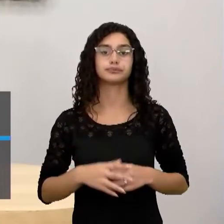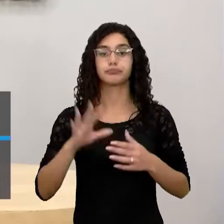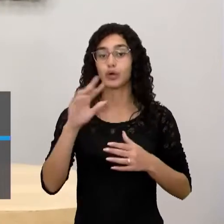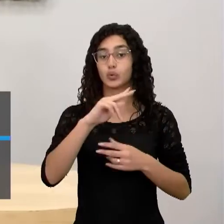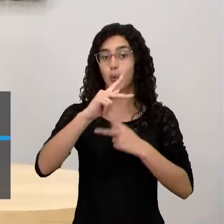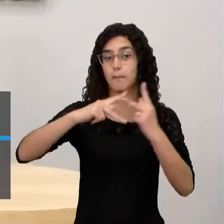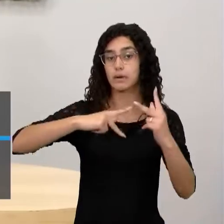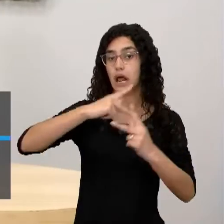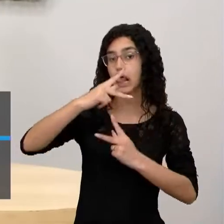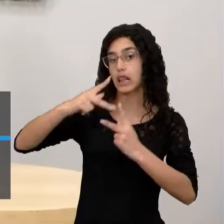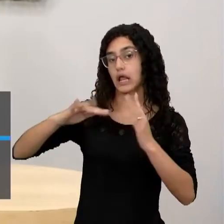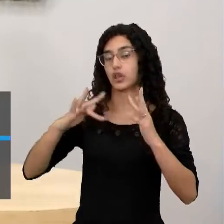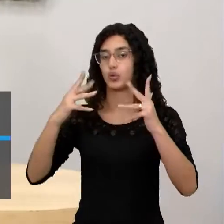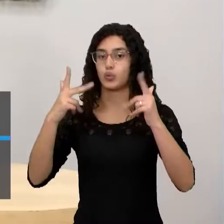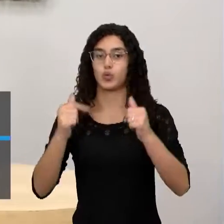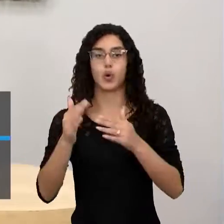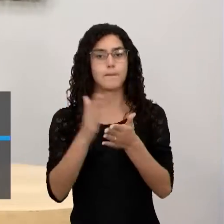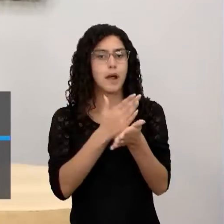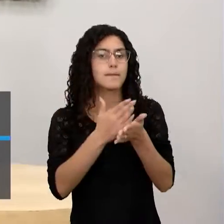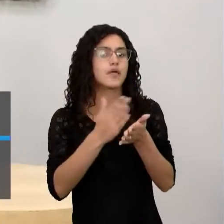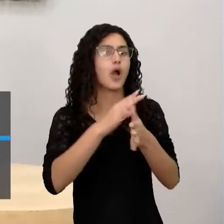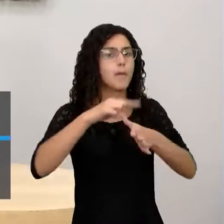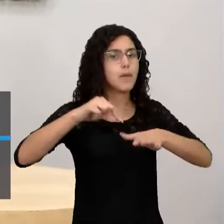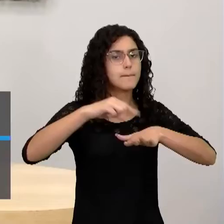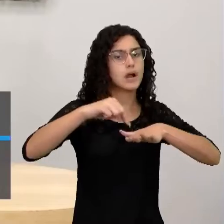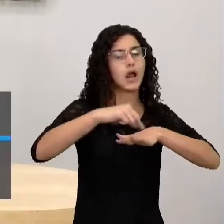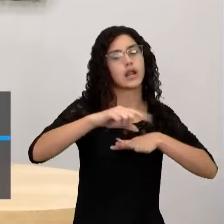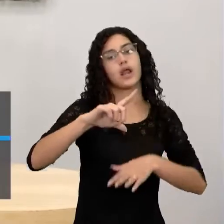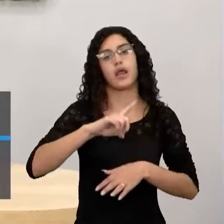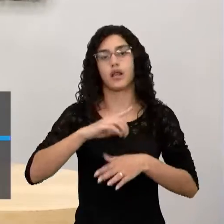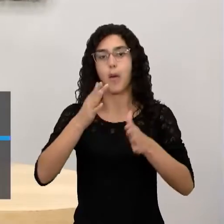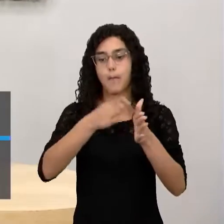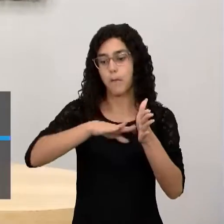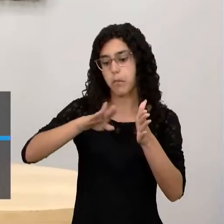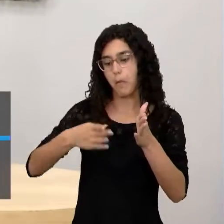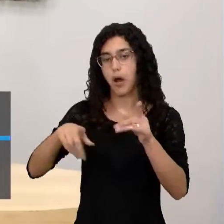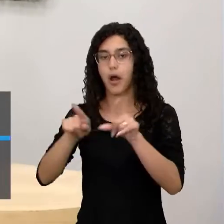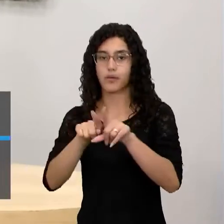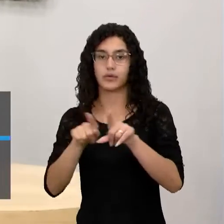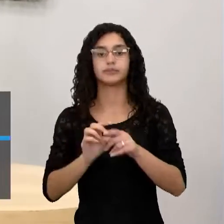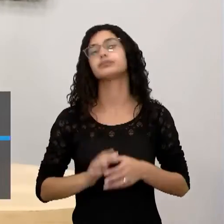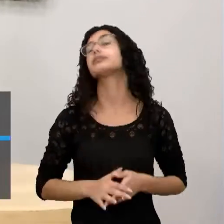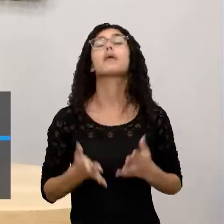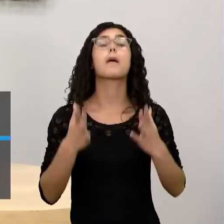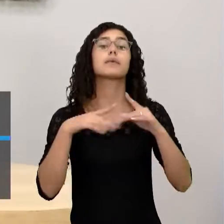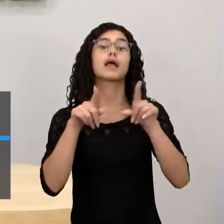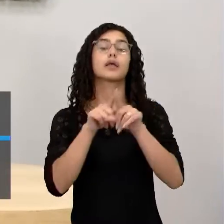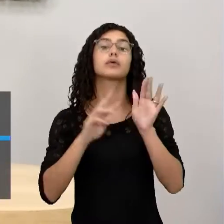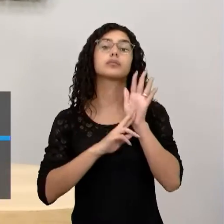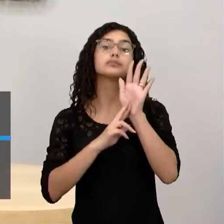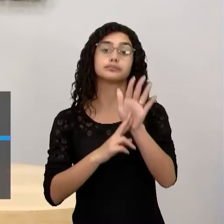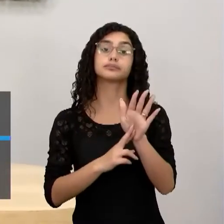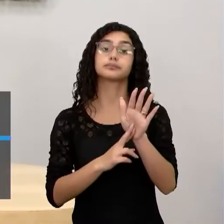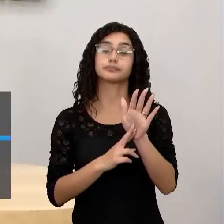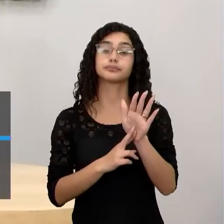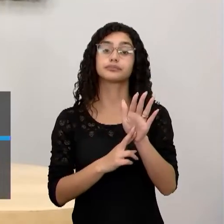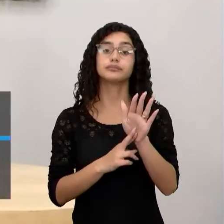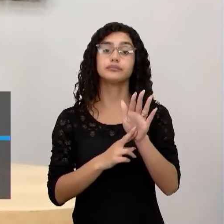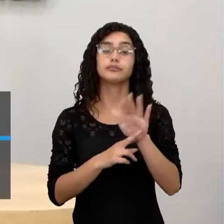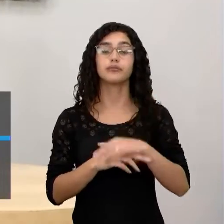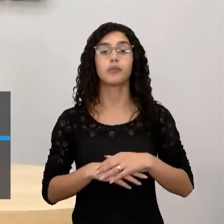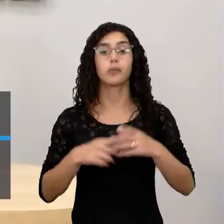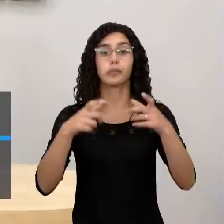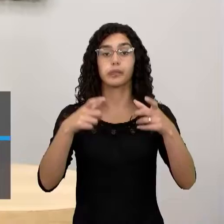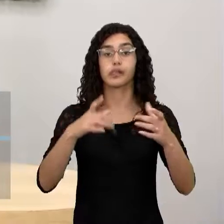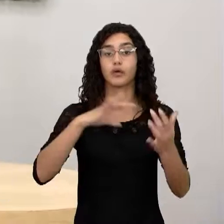planeta, né, o globo e a distribuição dos seus continentes, ilhas, oceanos e etc. Mas aí eu trouxe, né, também, né, a